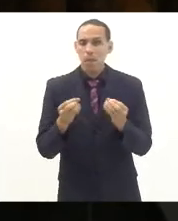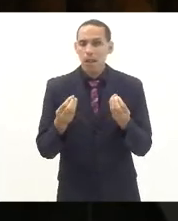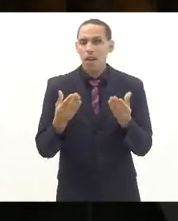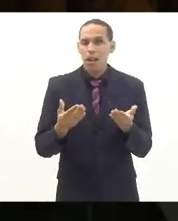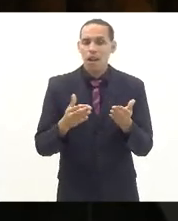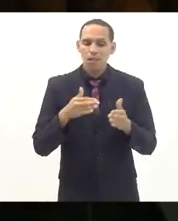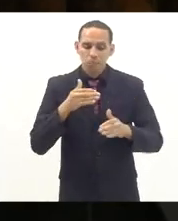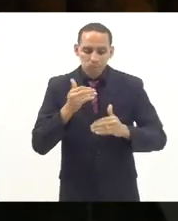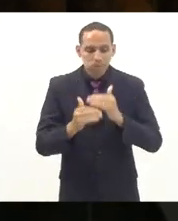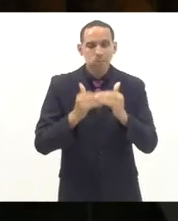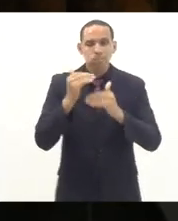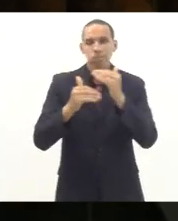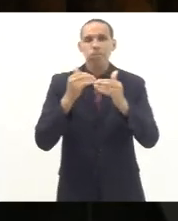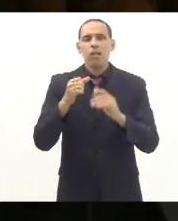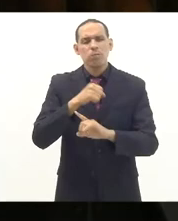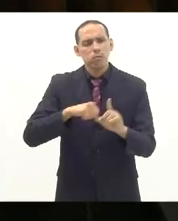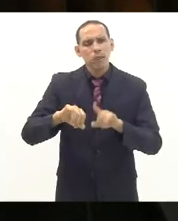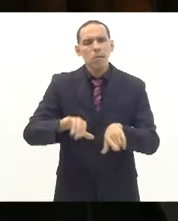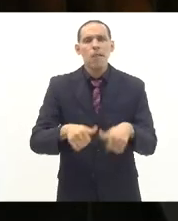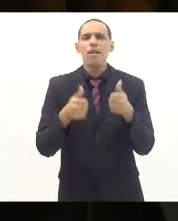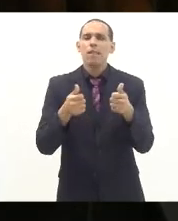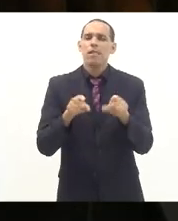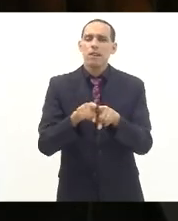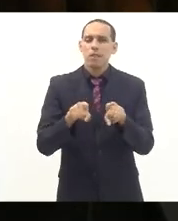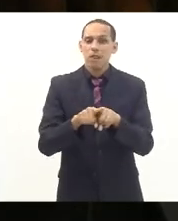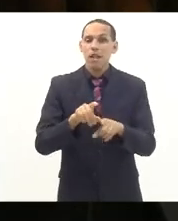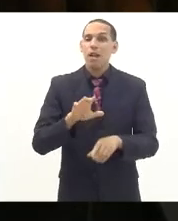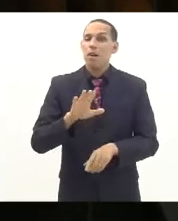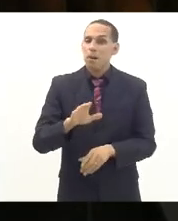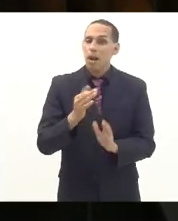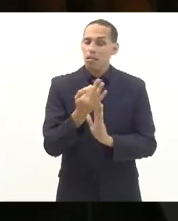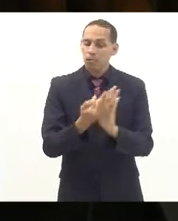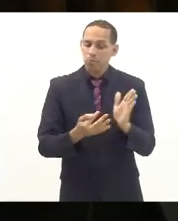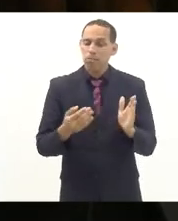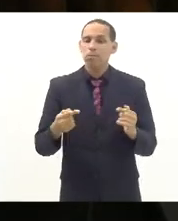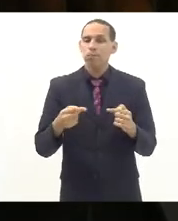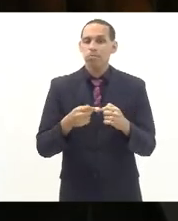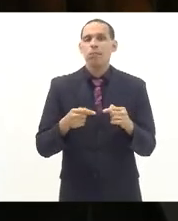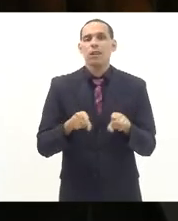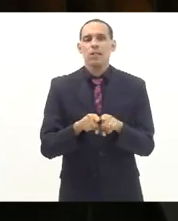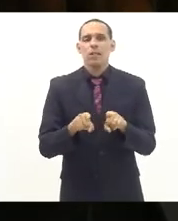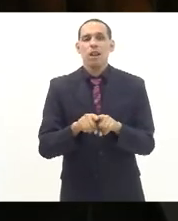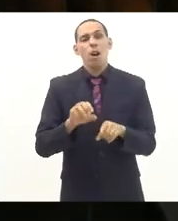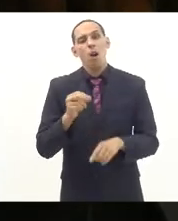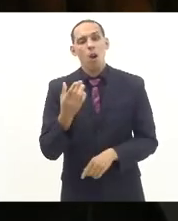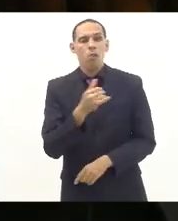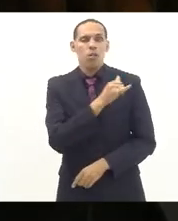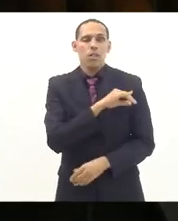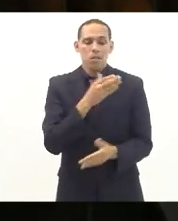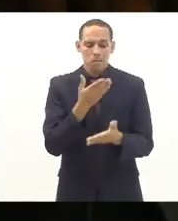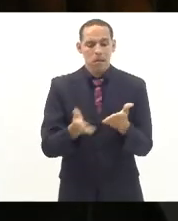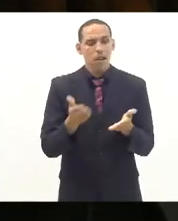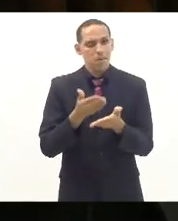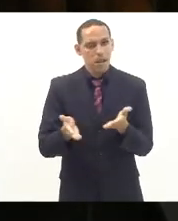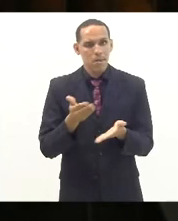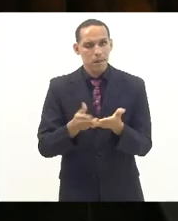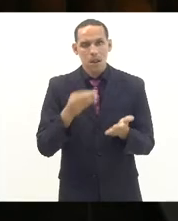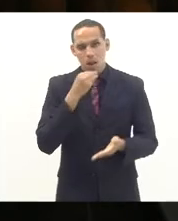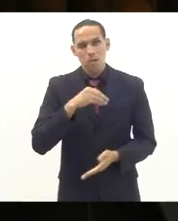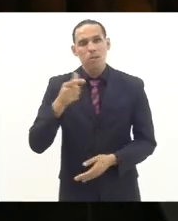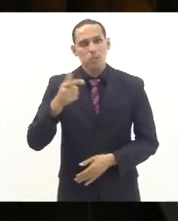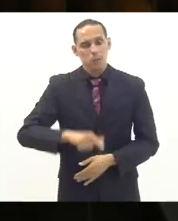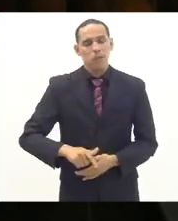precisa avançar de maneira social Mas também de pó fiscal ou infelizmente ele vai perder mais uma grande oportunidade